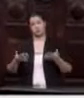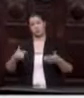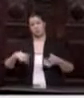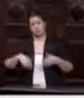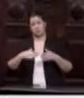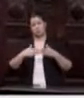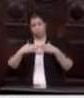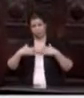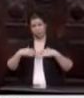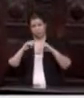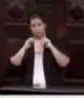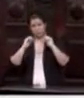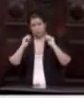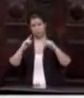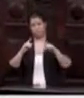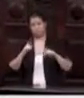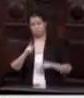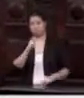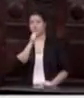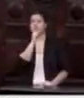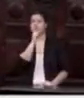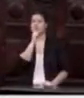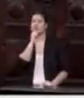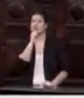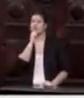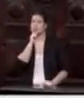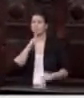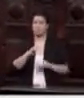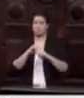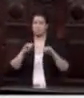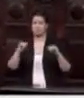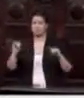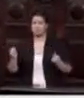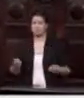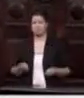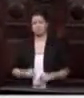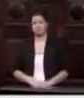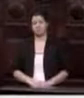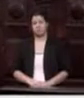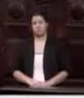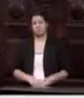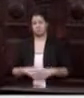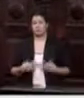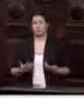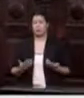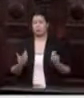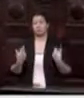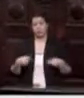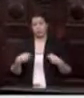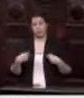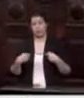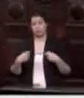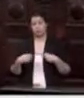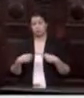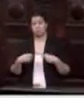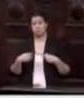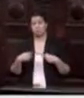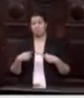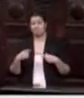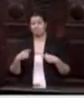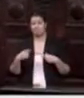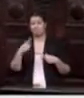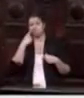casa, sem fazer efeito nenhum a ninguém, que é preciso tomar medidas outras, que